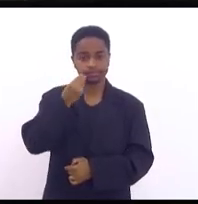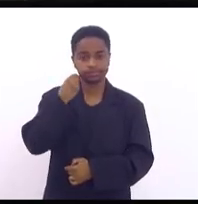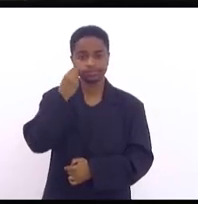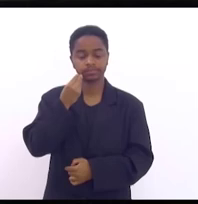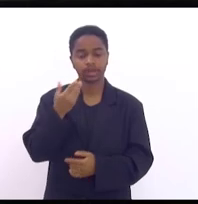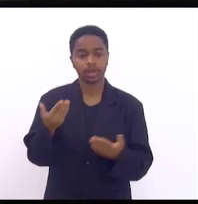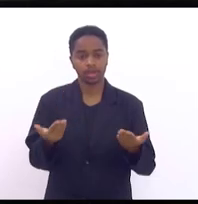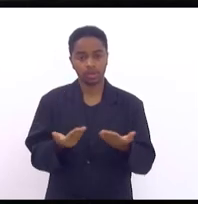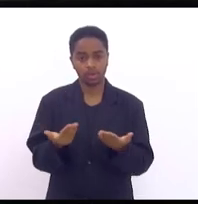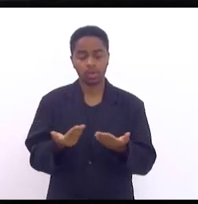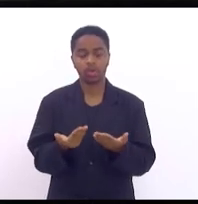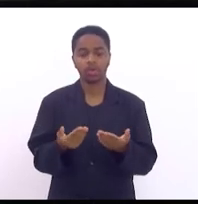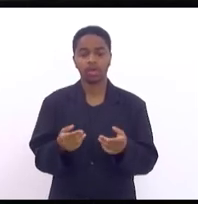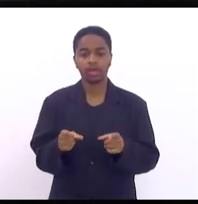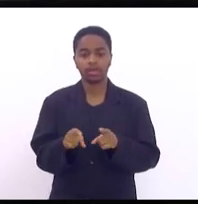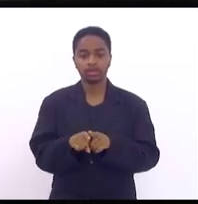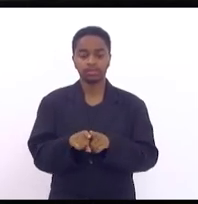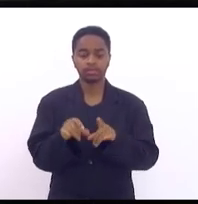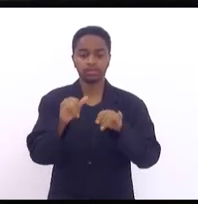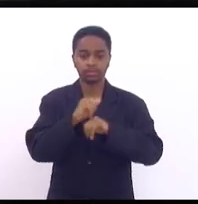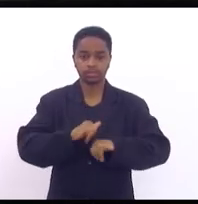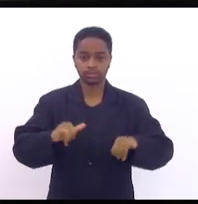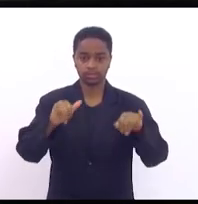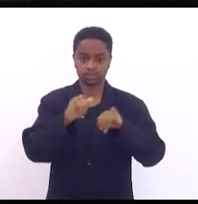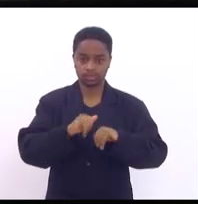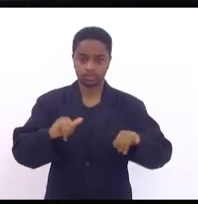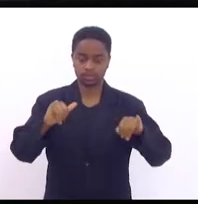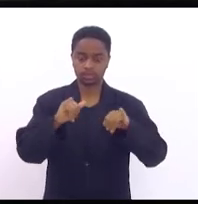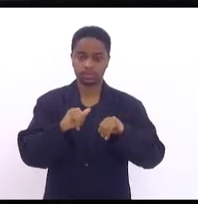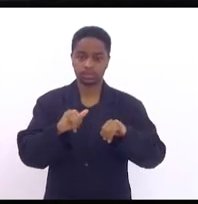estamos já enfrentando e se anuncia para serem